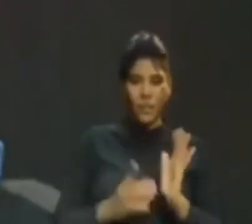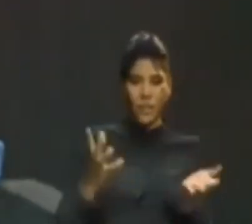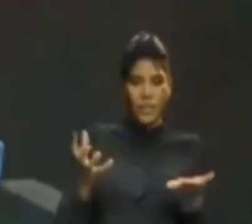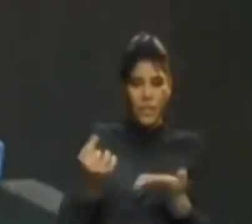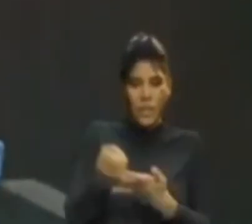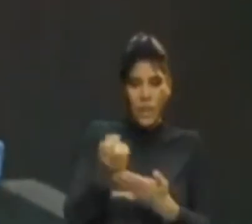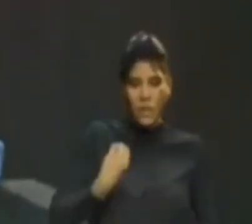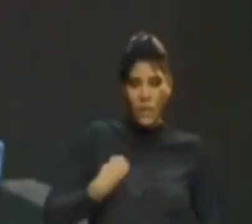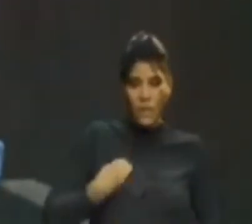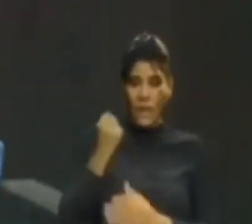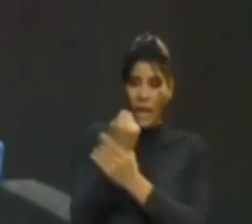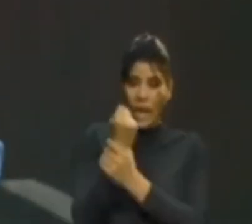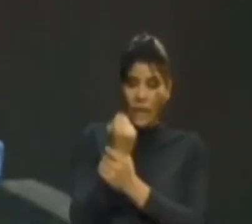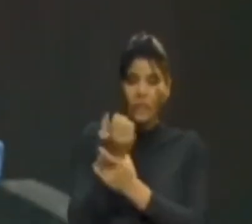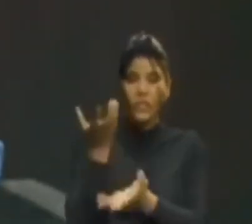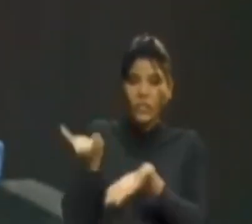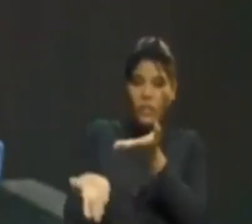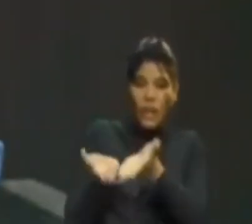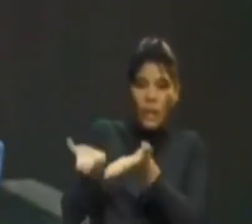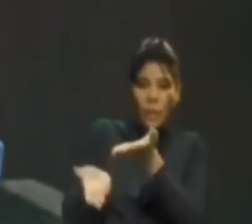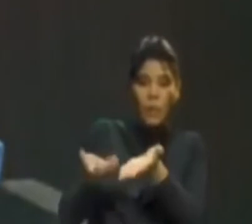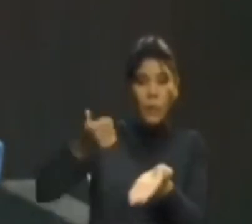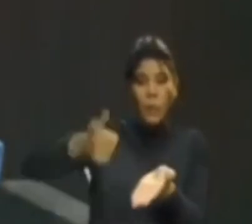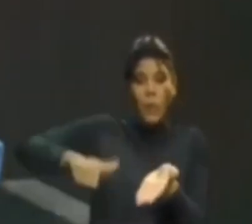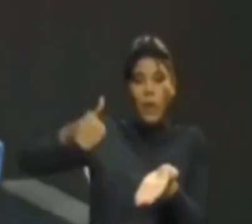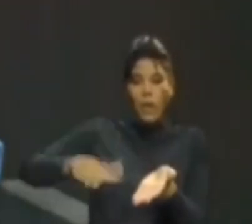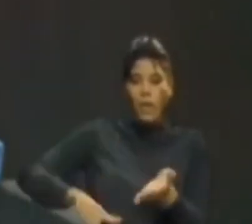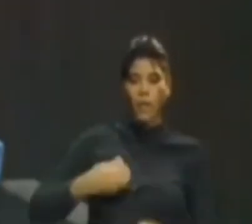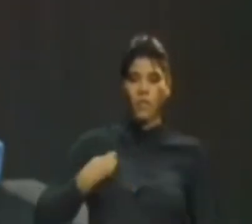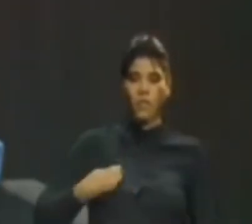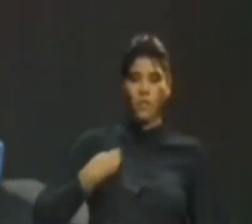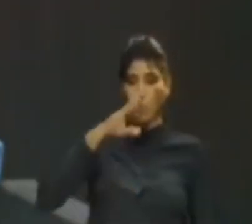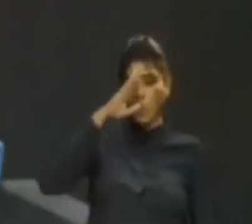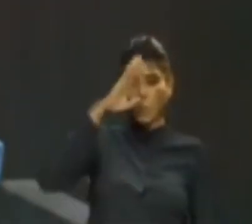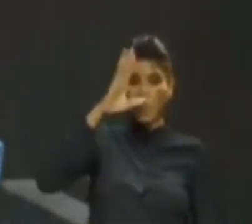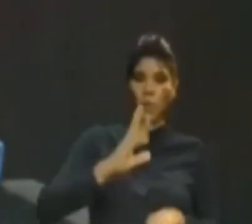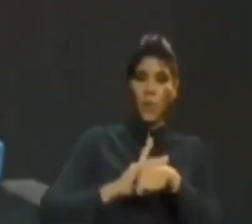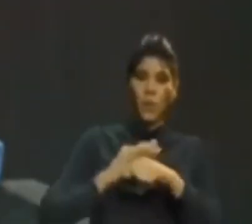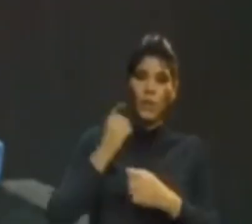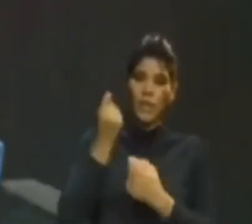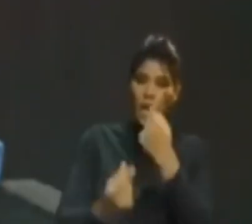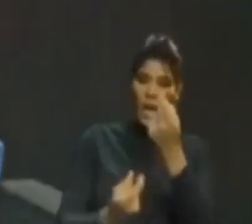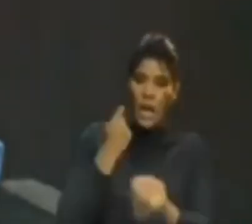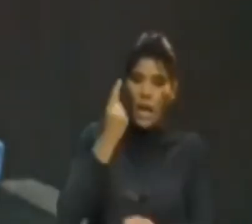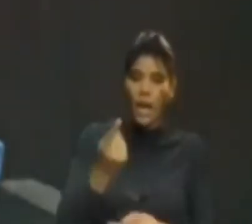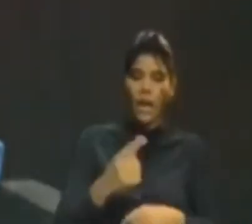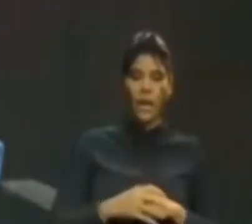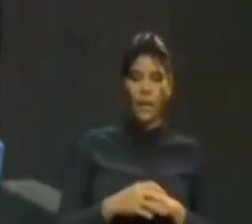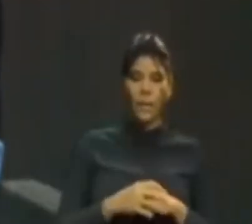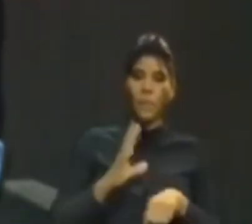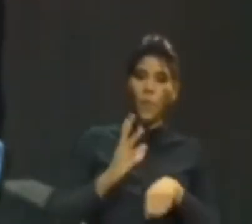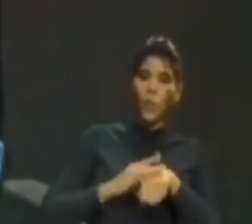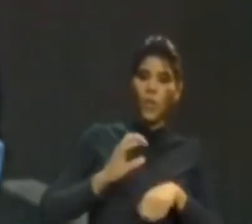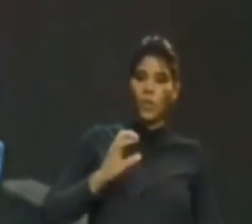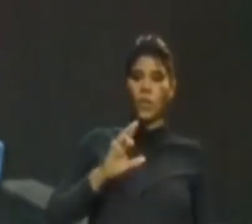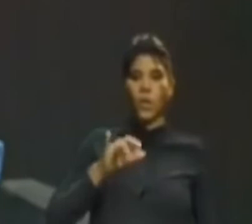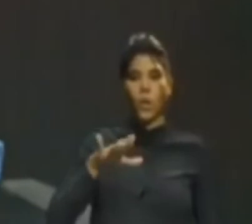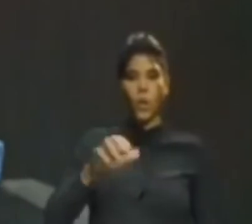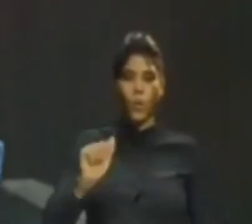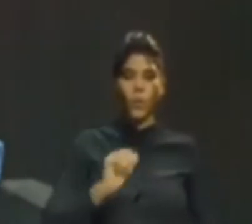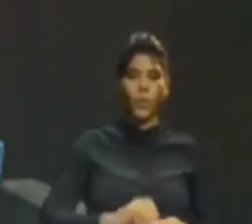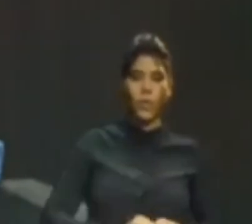garantir sobrevida garantir qualidade de vida sobretudo para doenças raras para doenças crônicas para